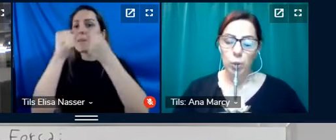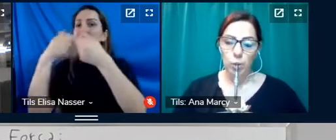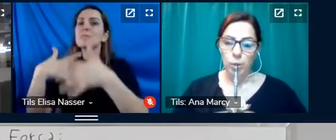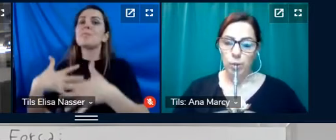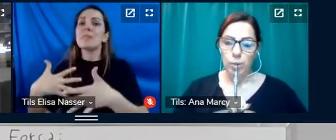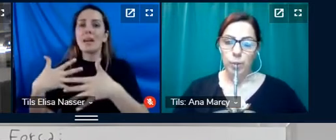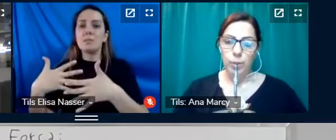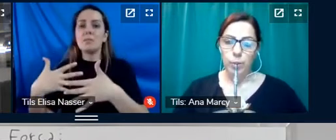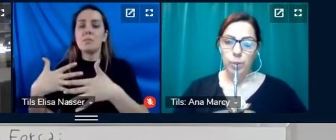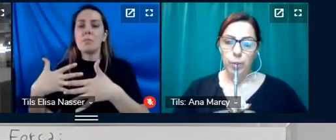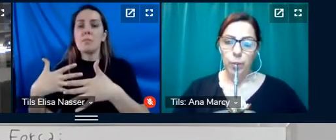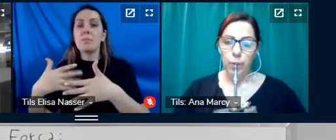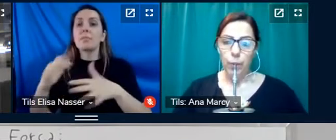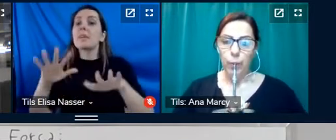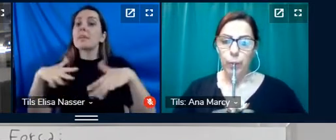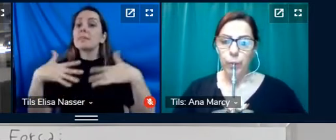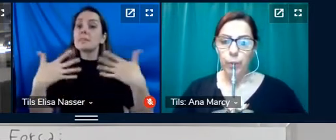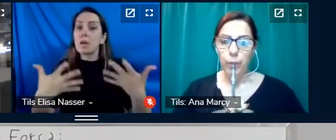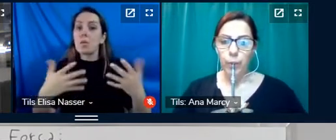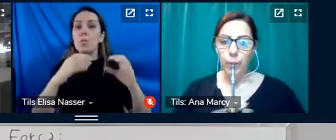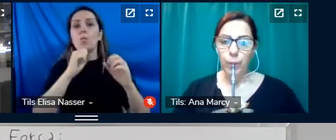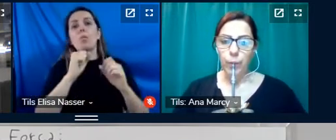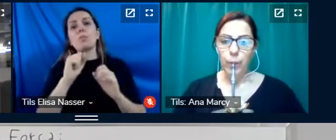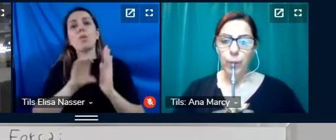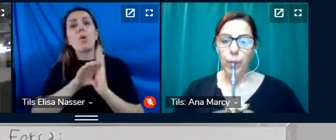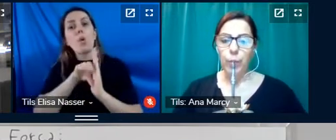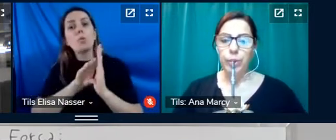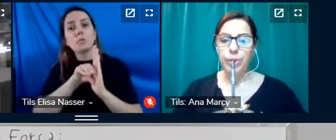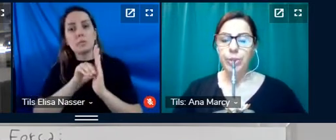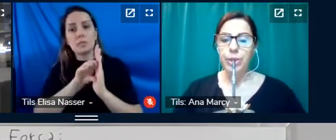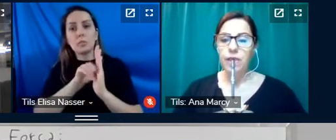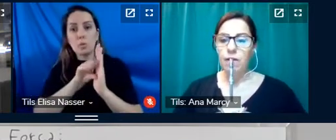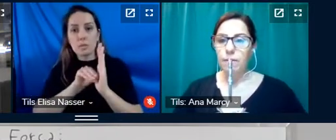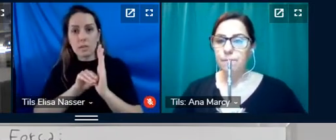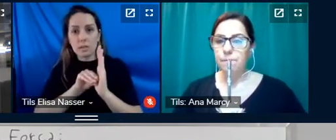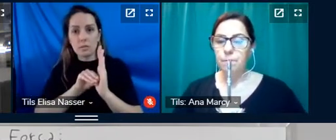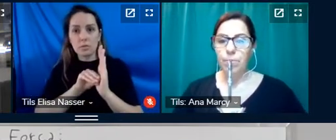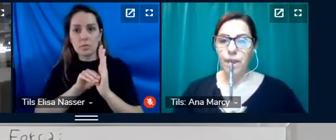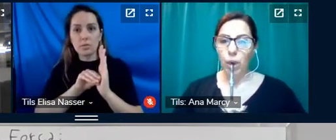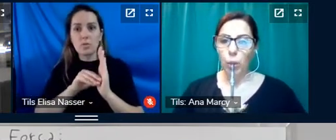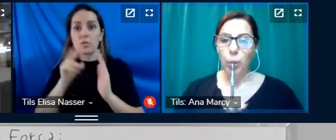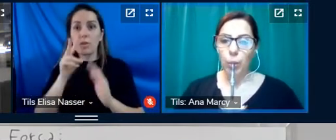Então o conceito de força ele é importante para isso. Ok?